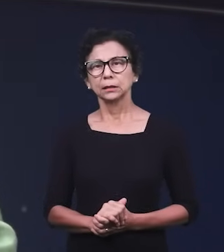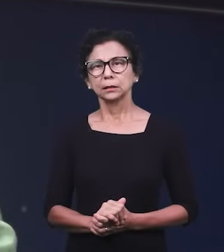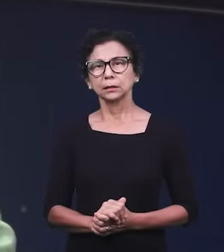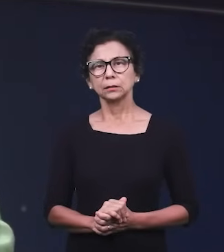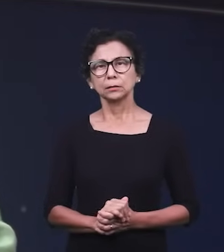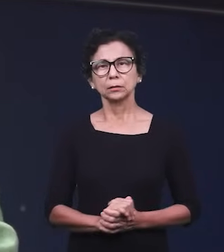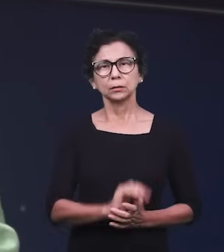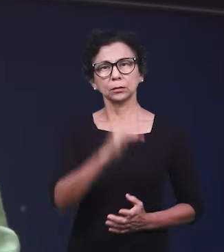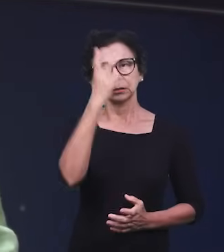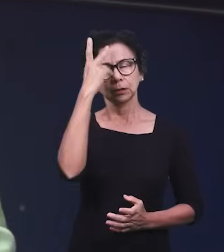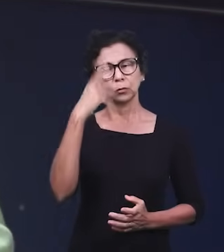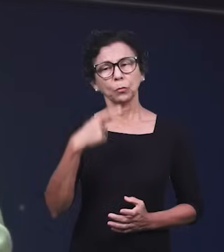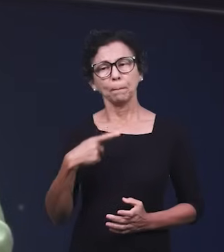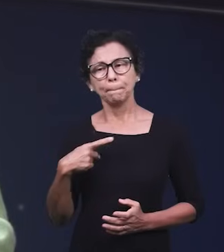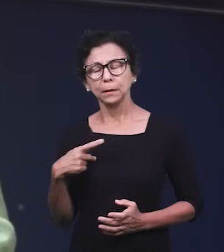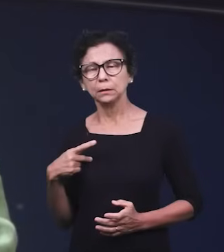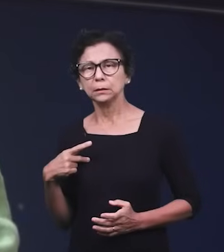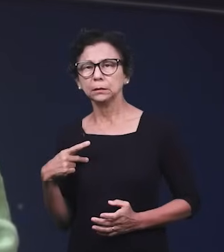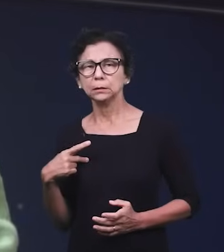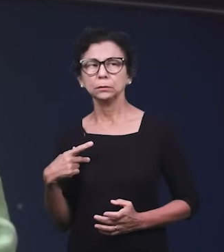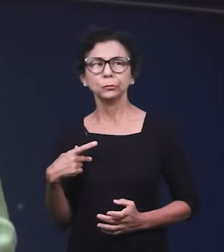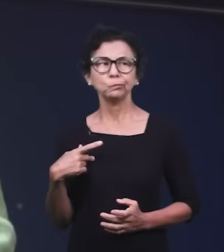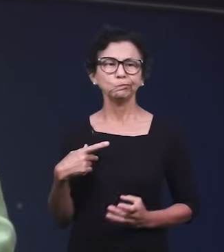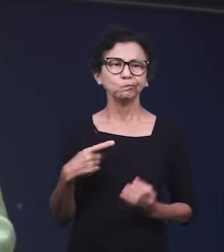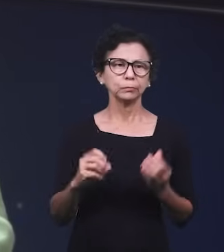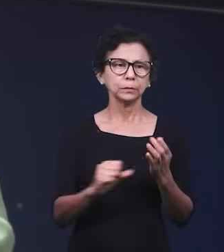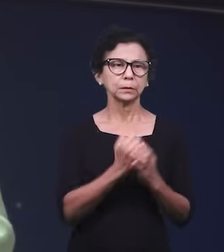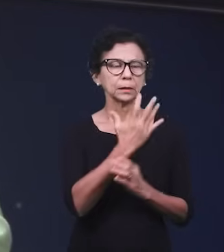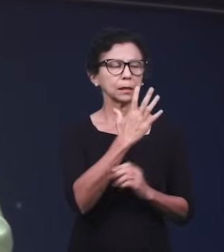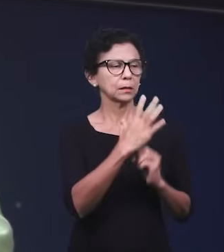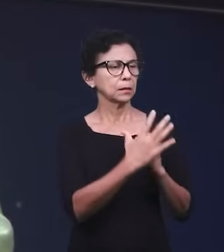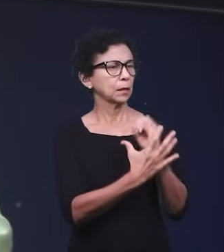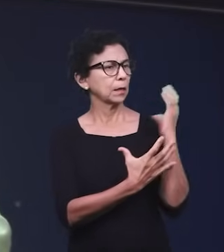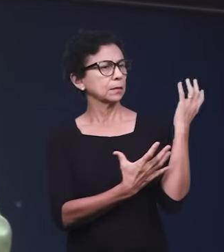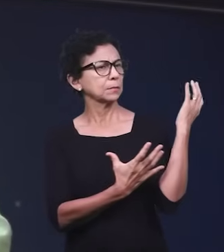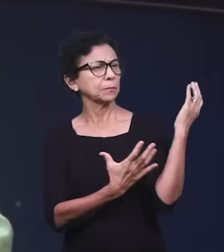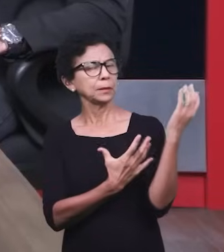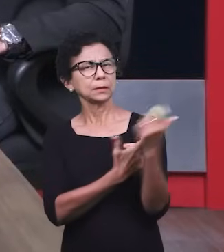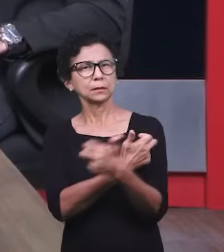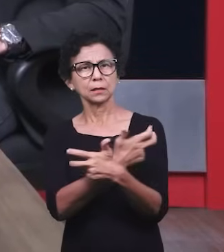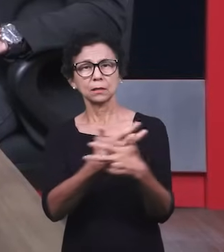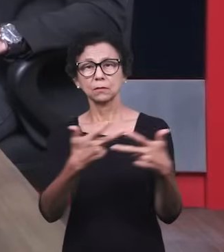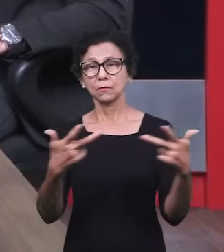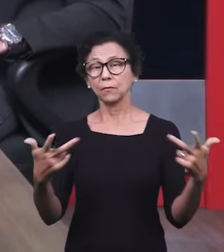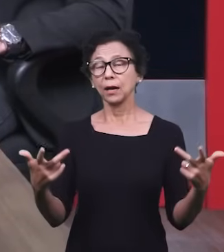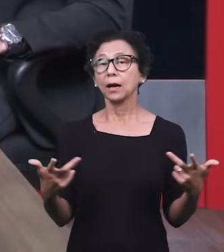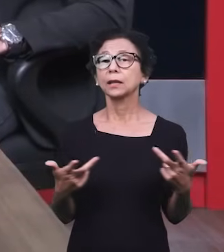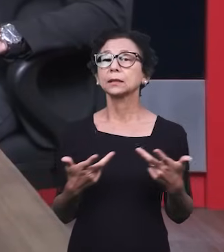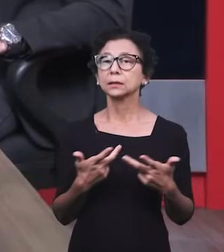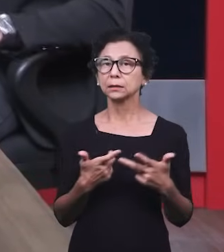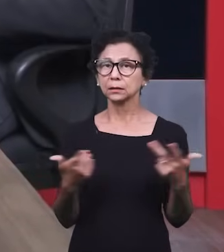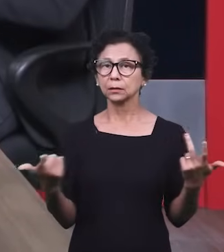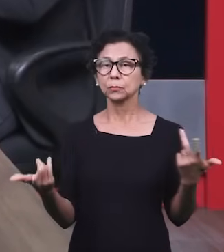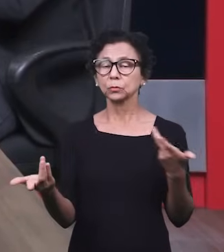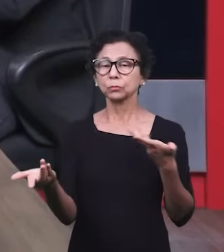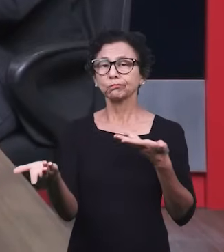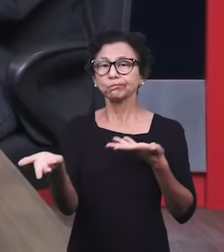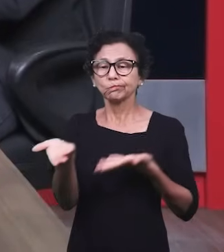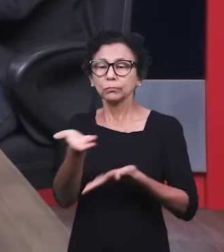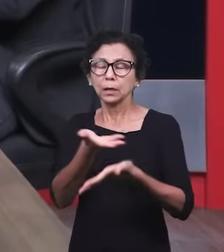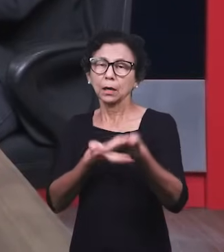ou Estreita como eu falei porque ela nos como subproduto né das suas